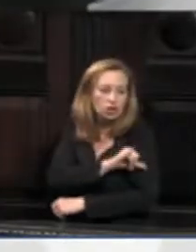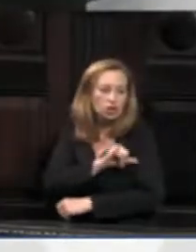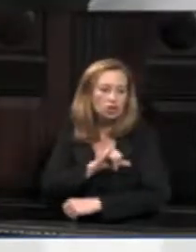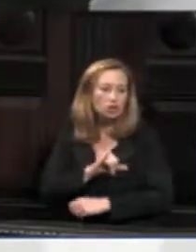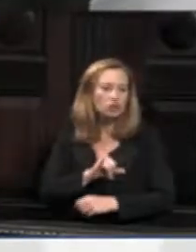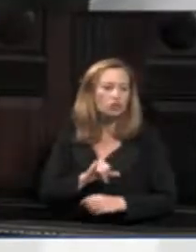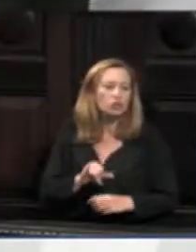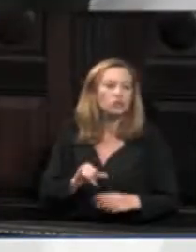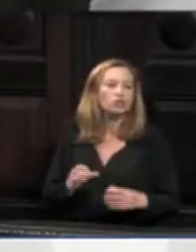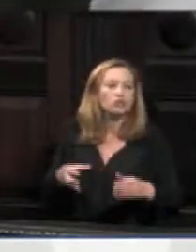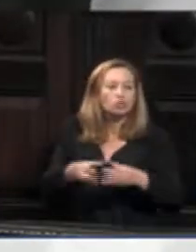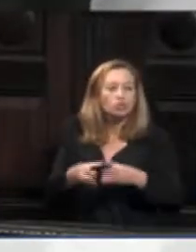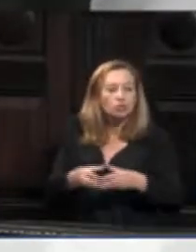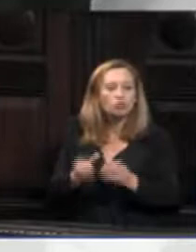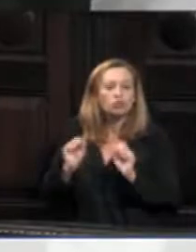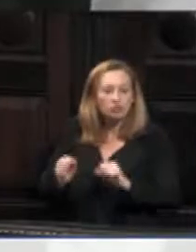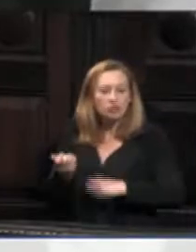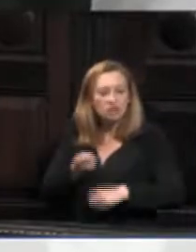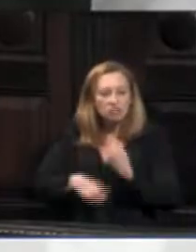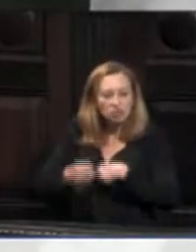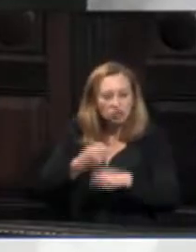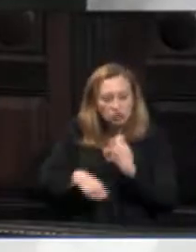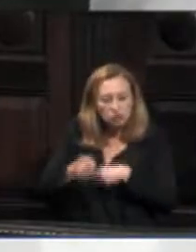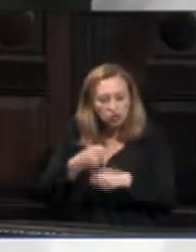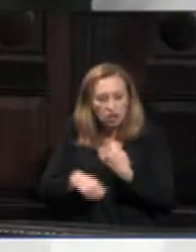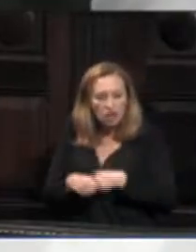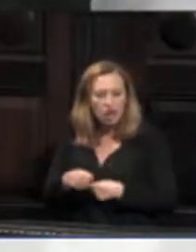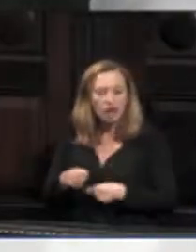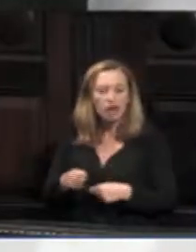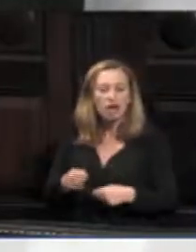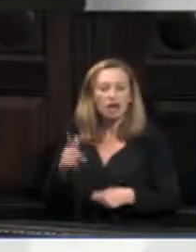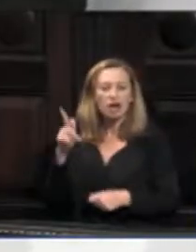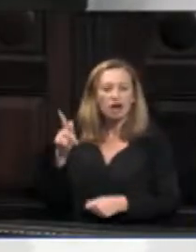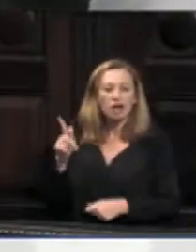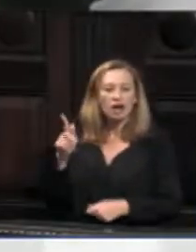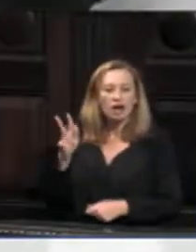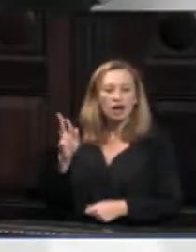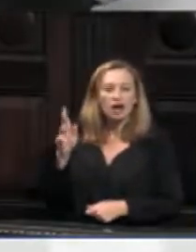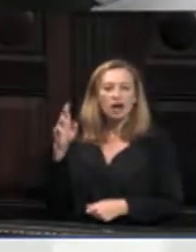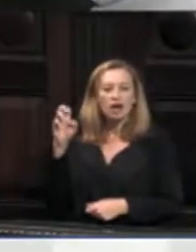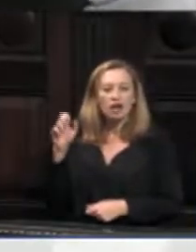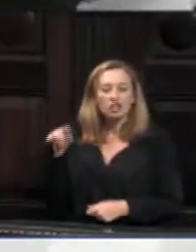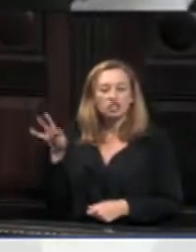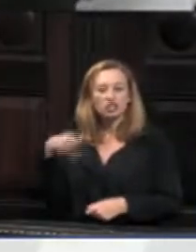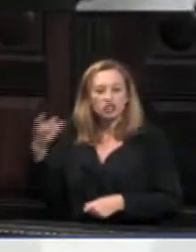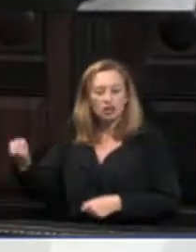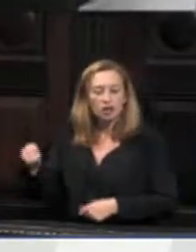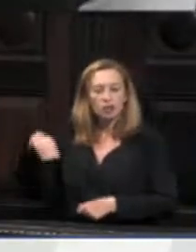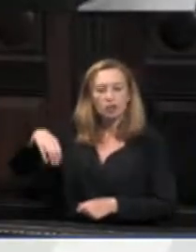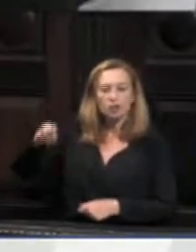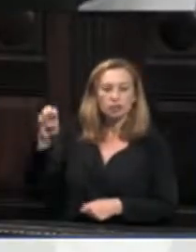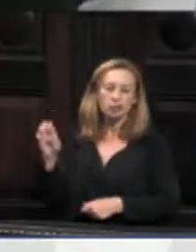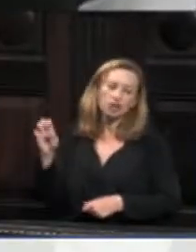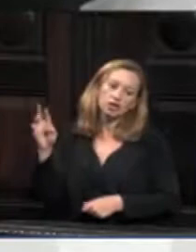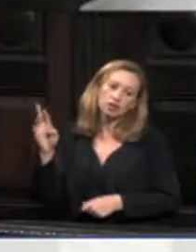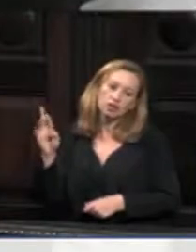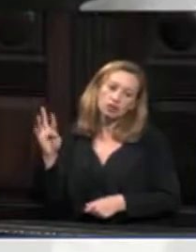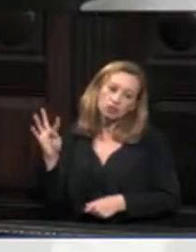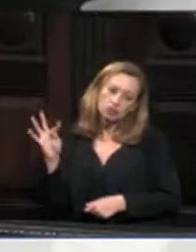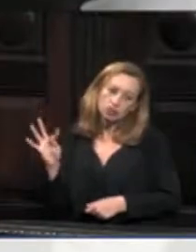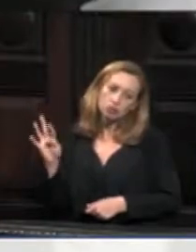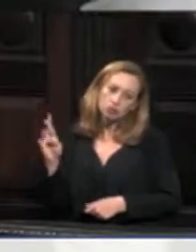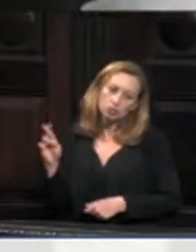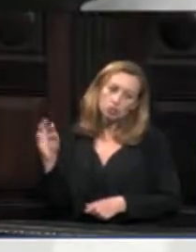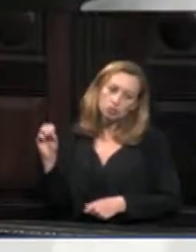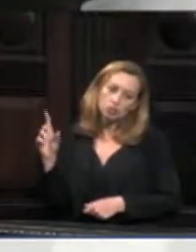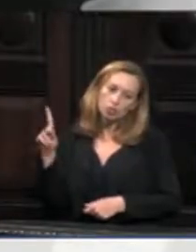região metropolitana, que é a região metropolitana mais complexa do Brasil, marcada por muitas desigualdades, e esse